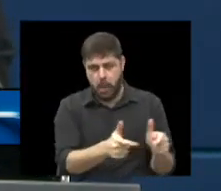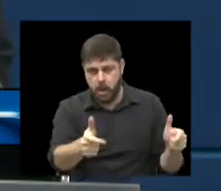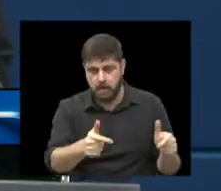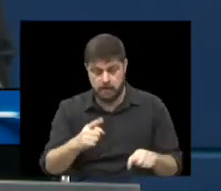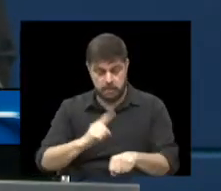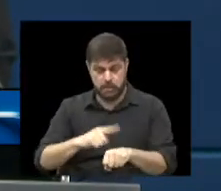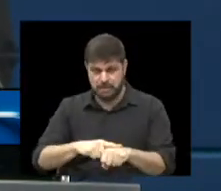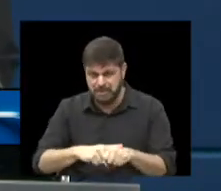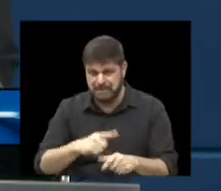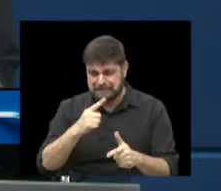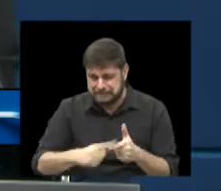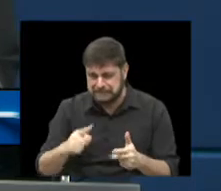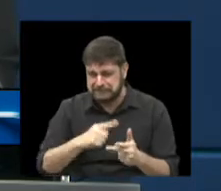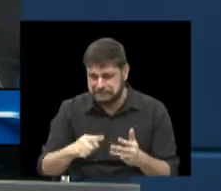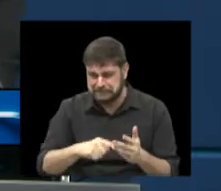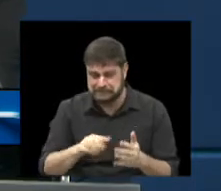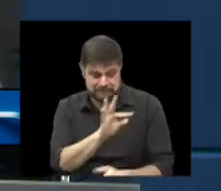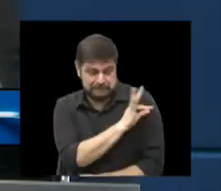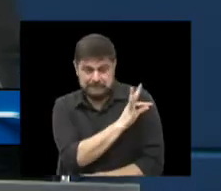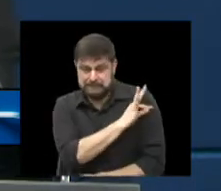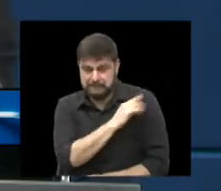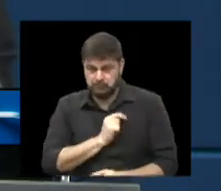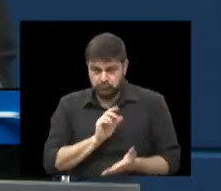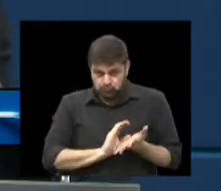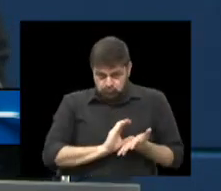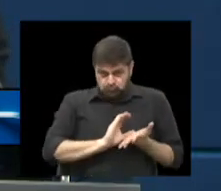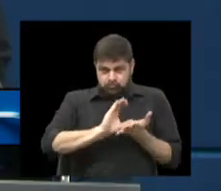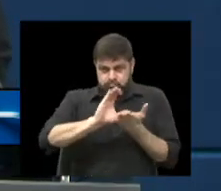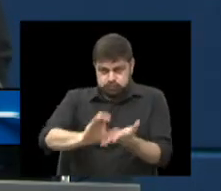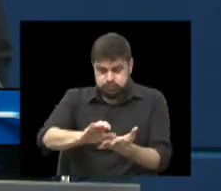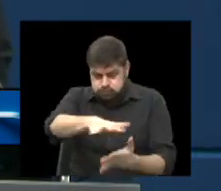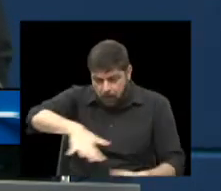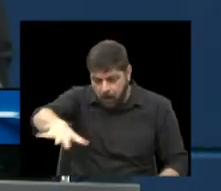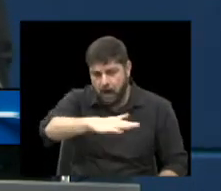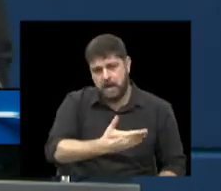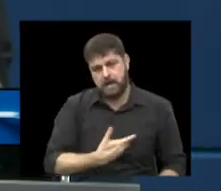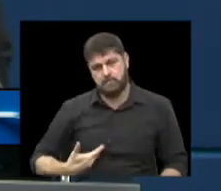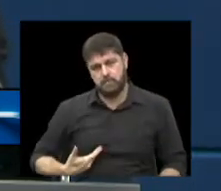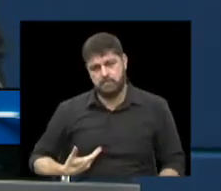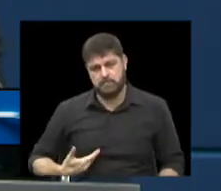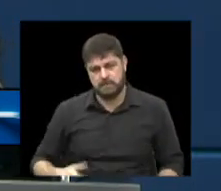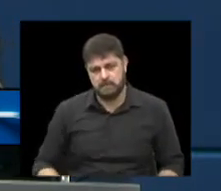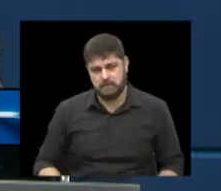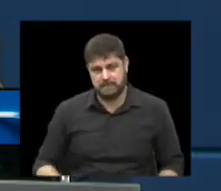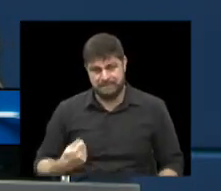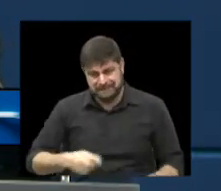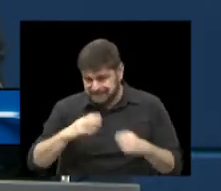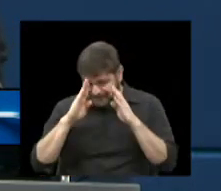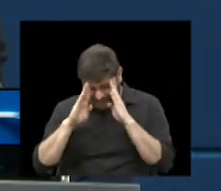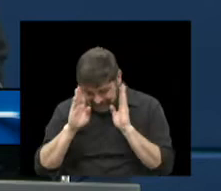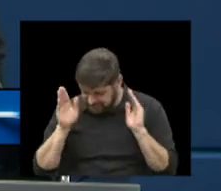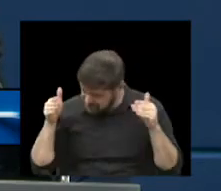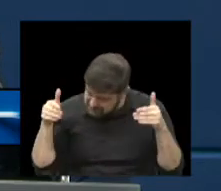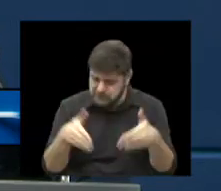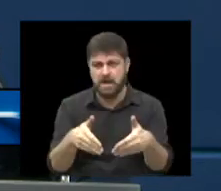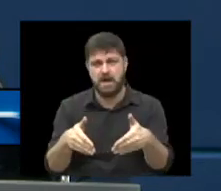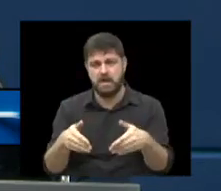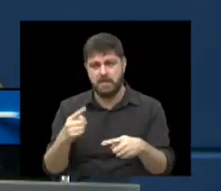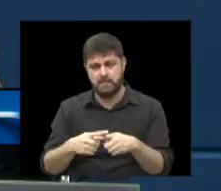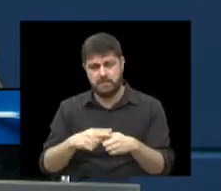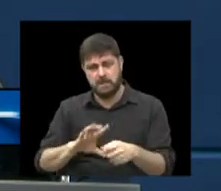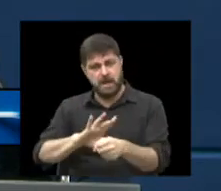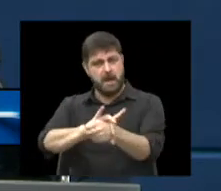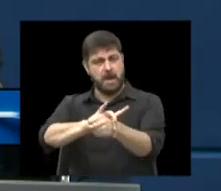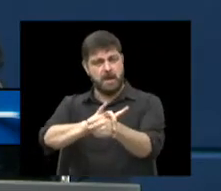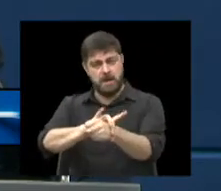de crise, a Prefeitura invista nos serviços públicos. Isso tem que ser prioridade, porque isso é o que garante com